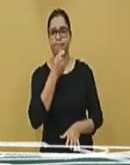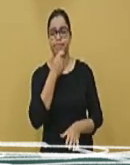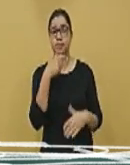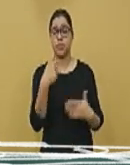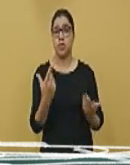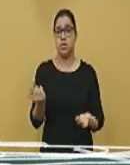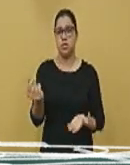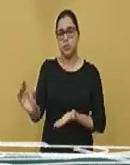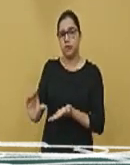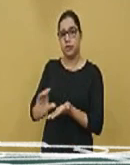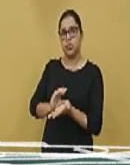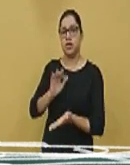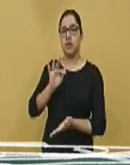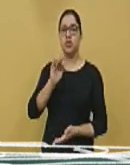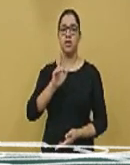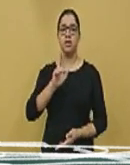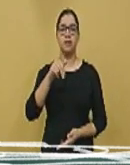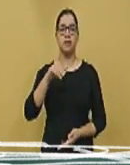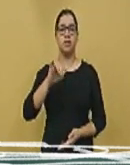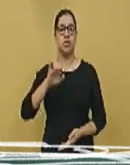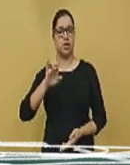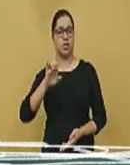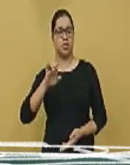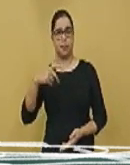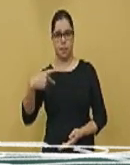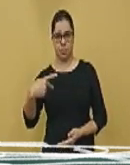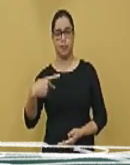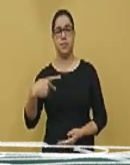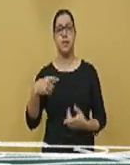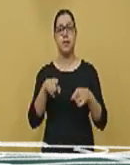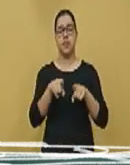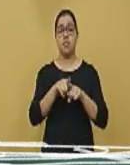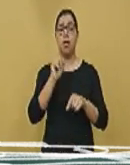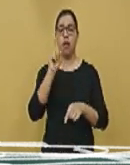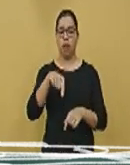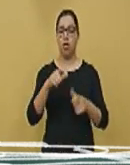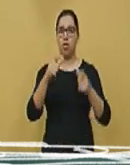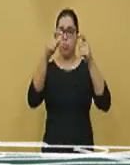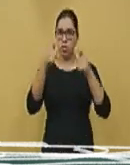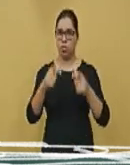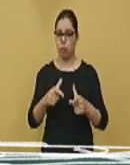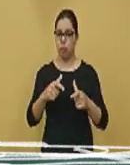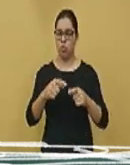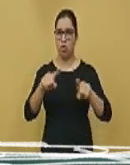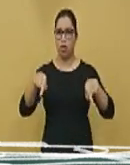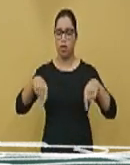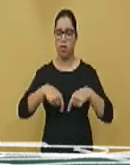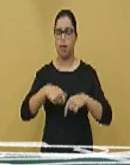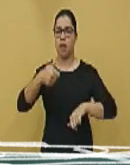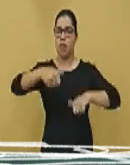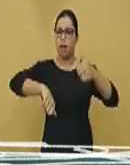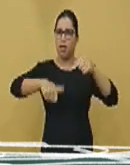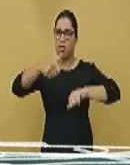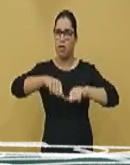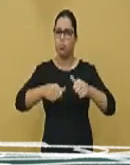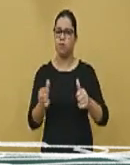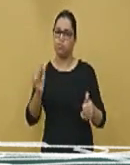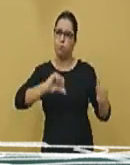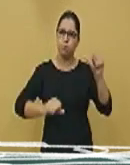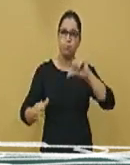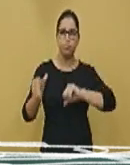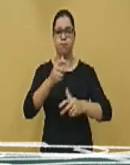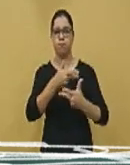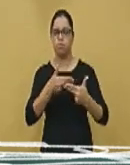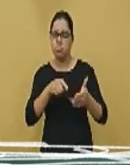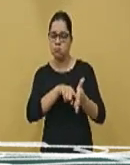Nós conseguimos retomar algumas delas da FINEP, que vai ser o laboratório multidisciplinar. E as outras obras, que